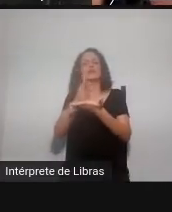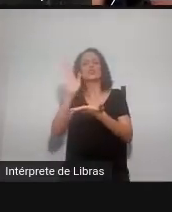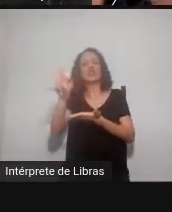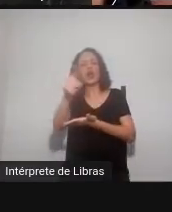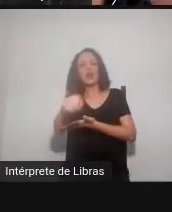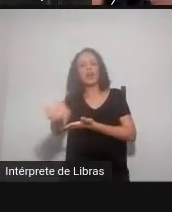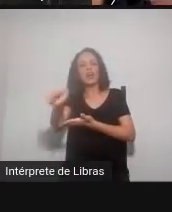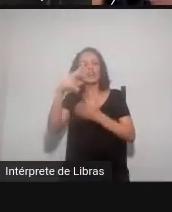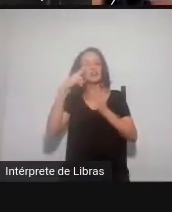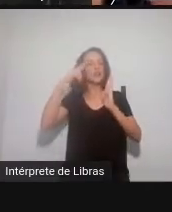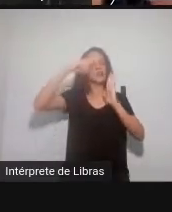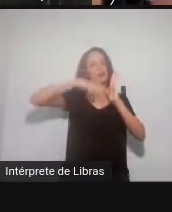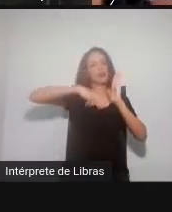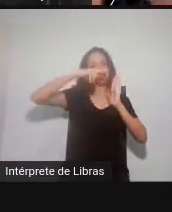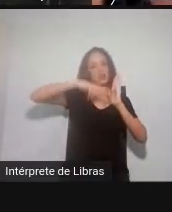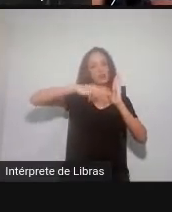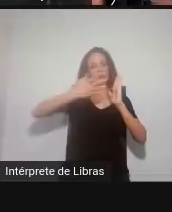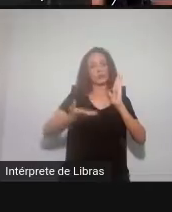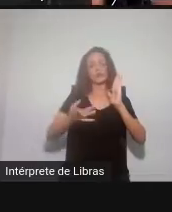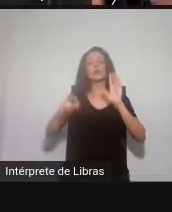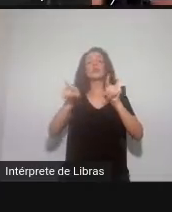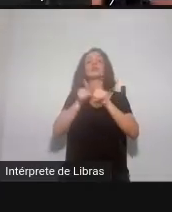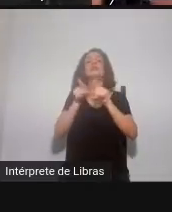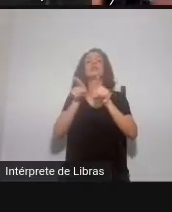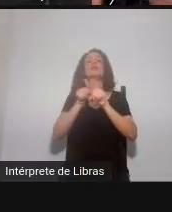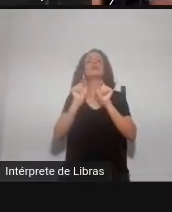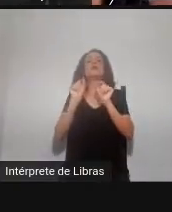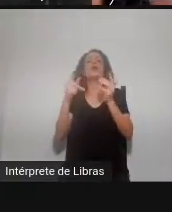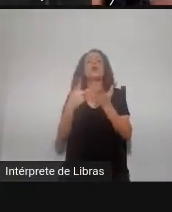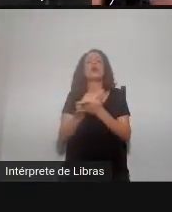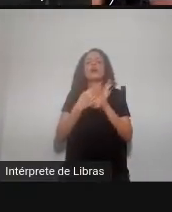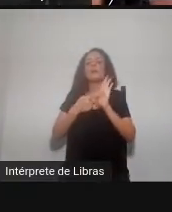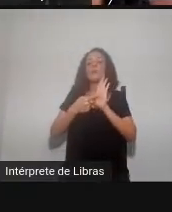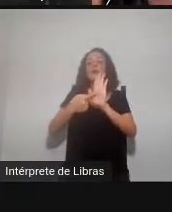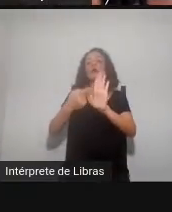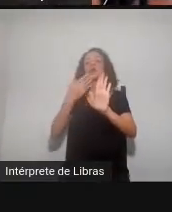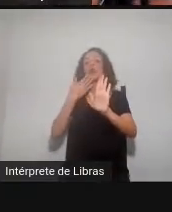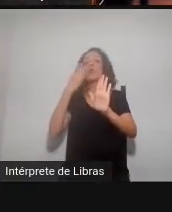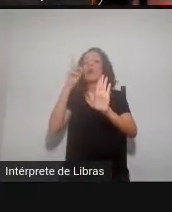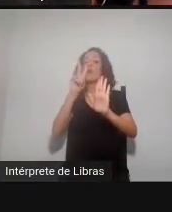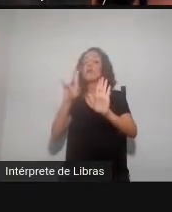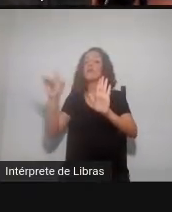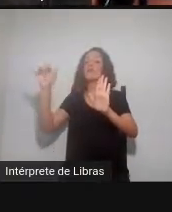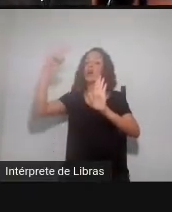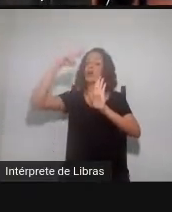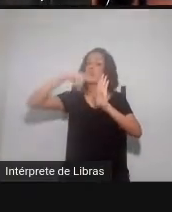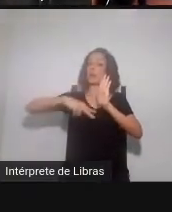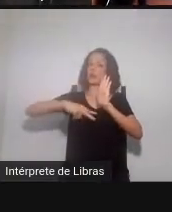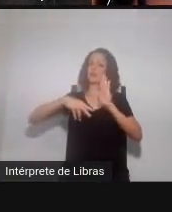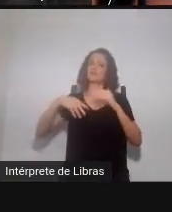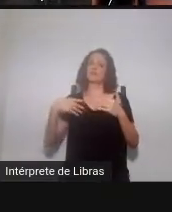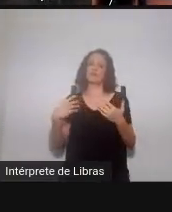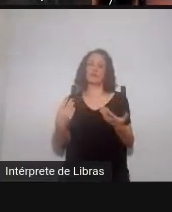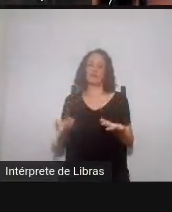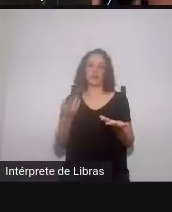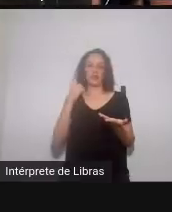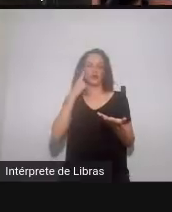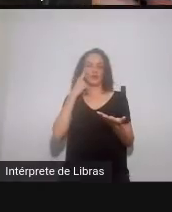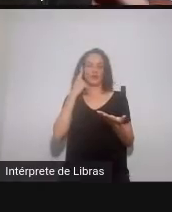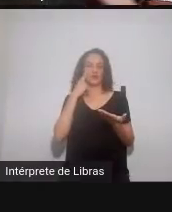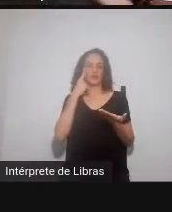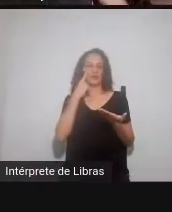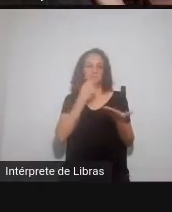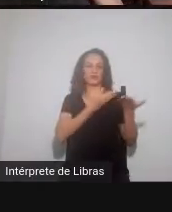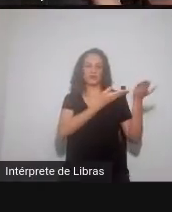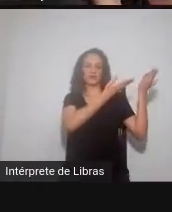classe, e indicam os que elas lerão. Então, conversa para pai dormir, mamãe é um lobo e